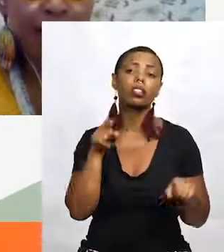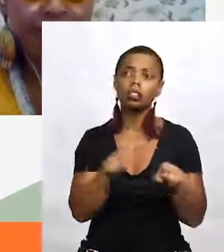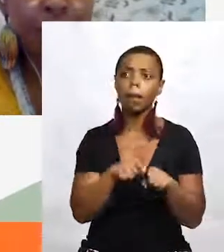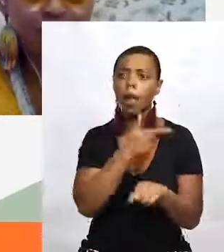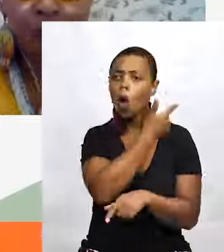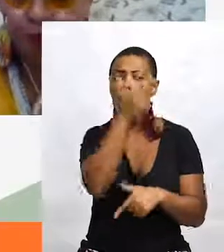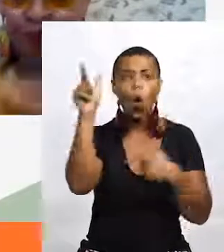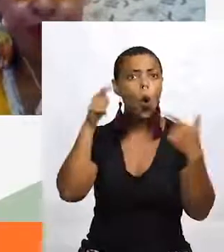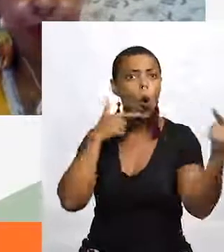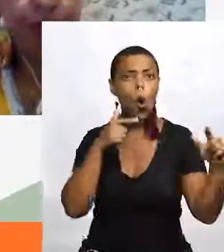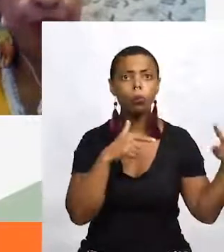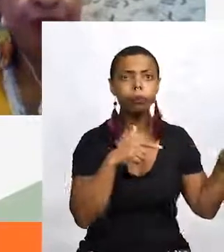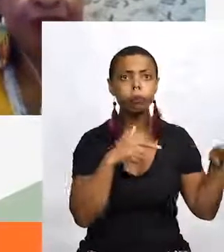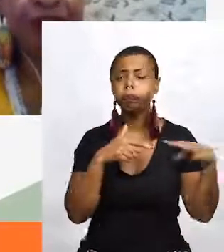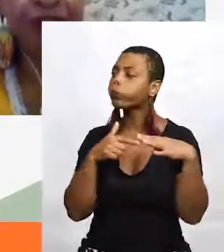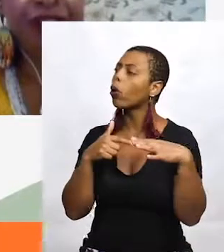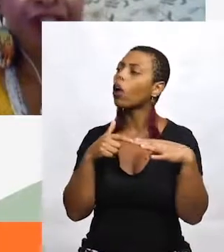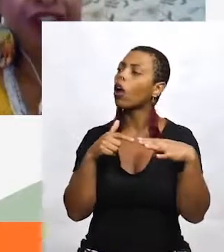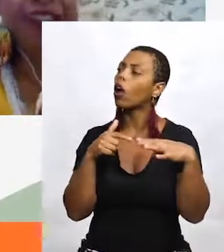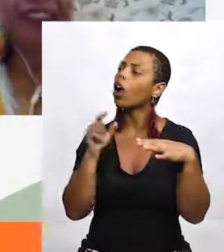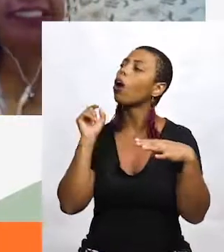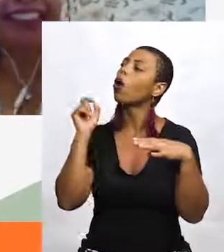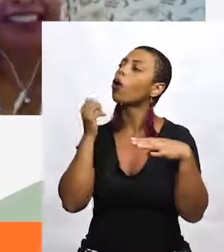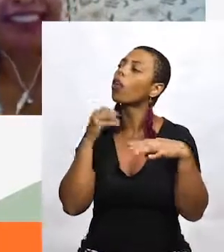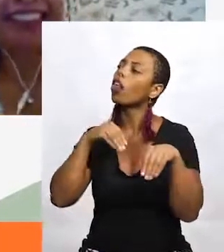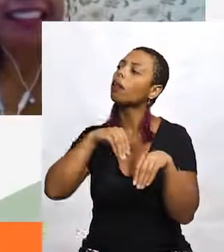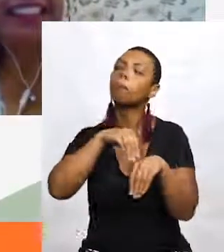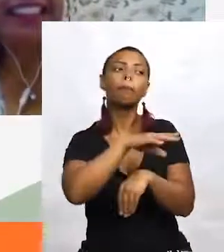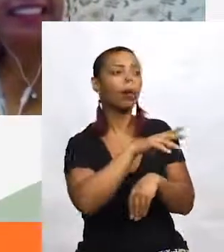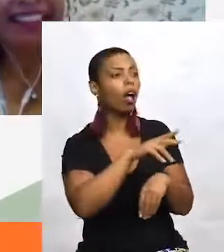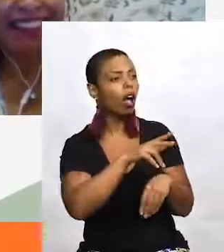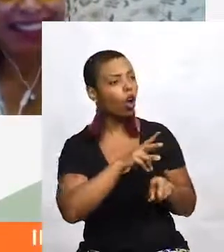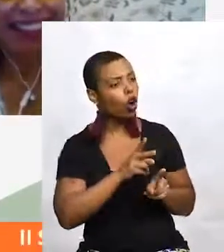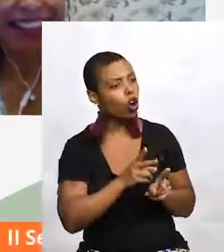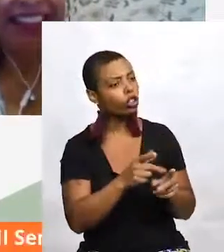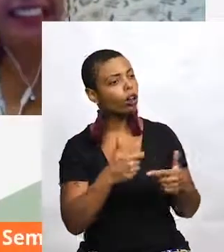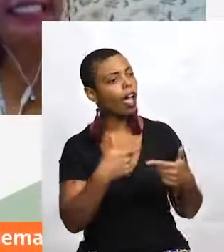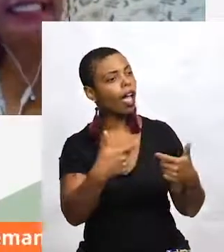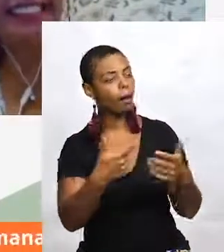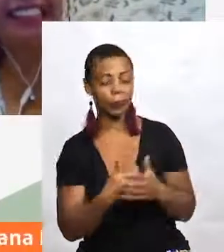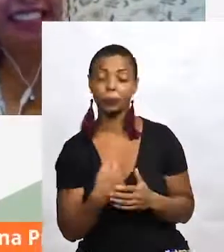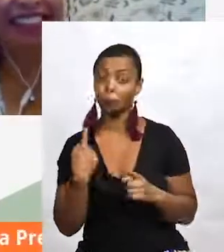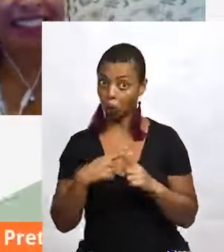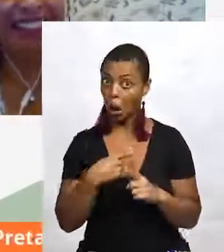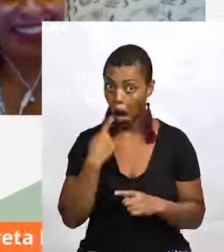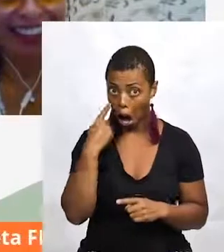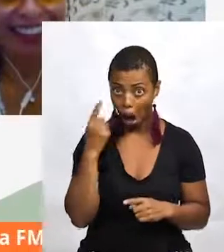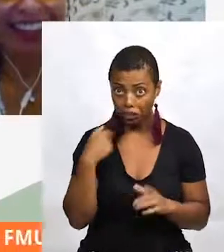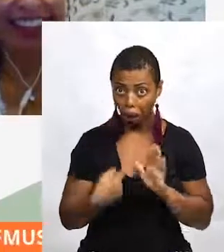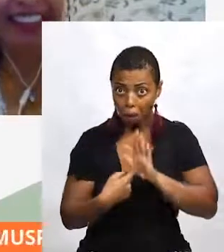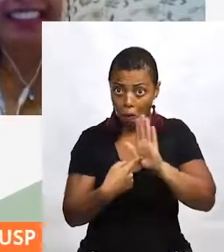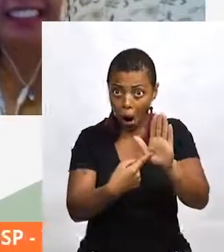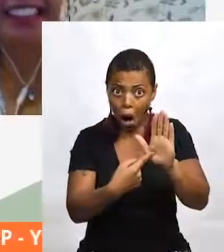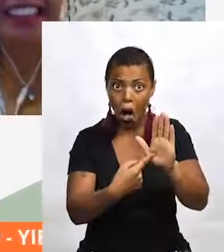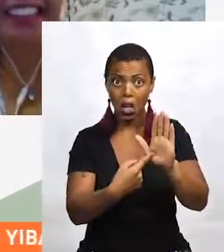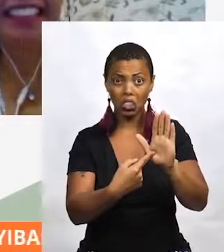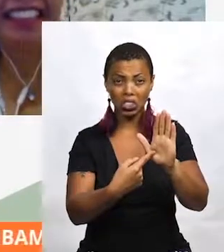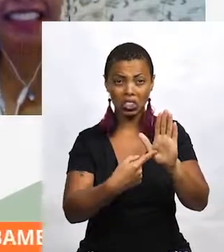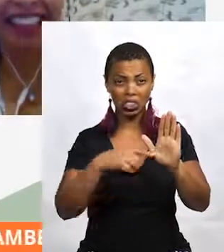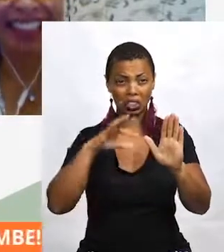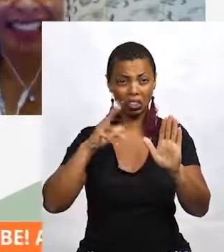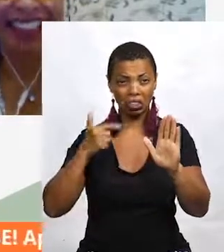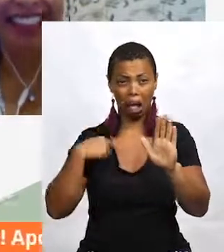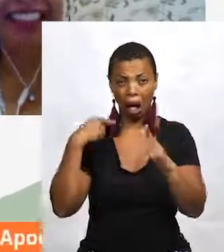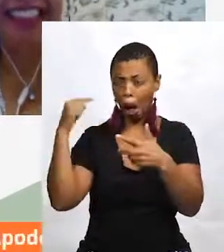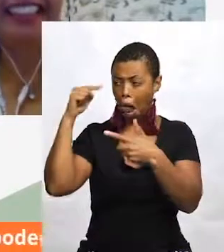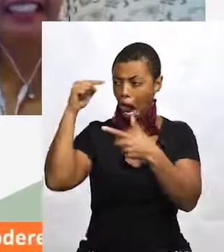mulheres, o que, que a Sônia deixa de recado para ser guerreira? Porque, olha, você mostrou aí todo o seu